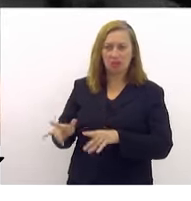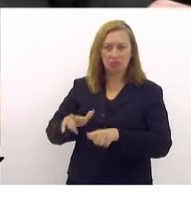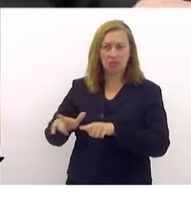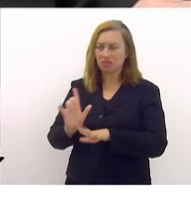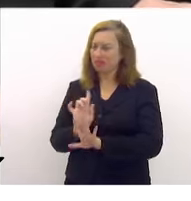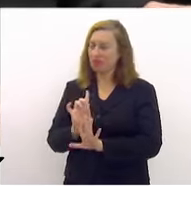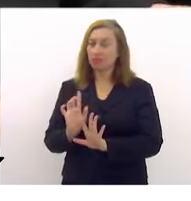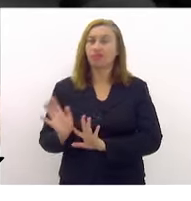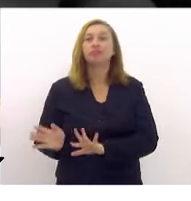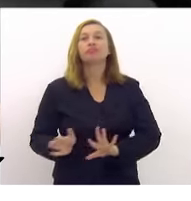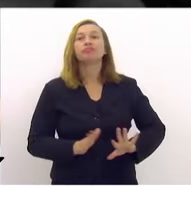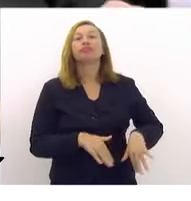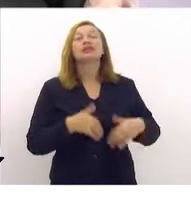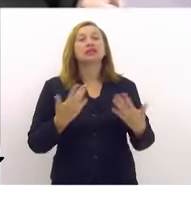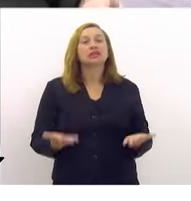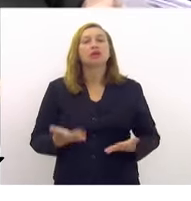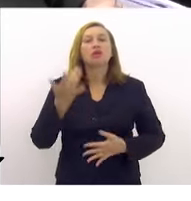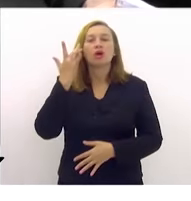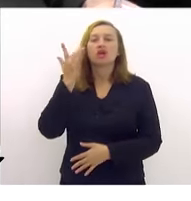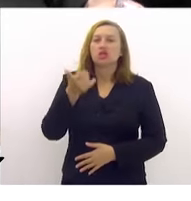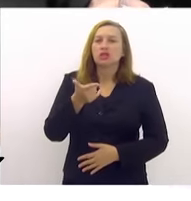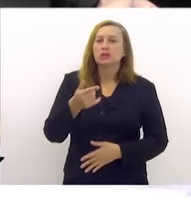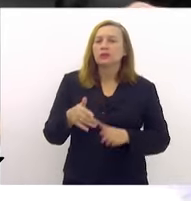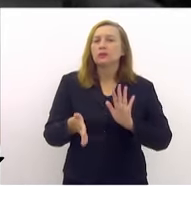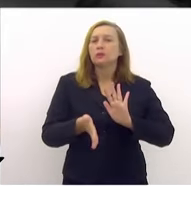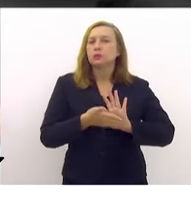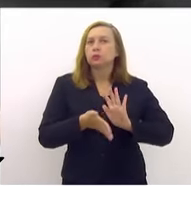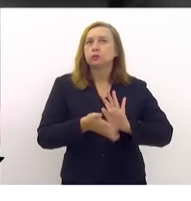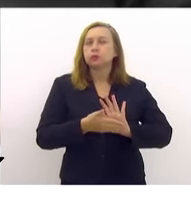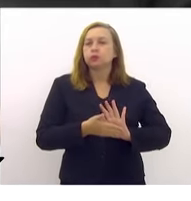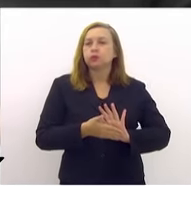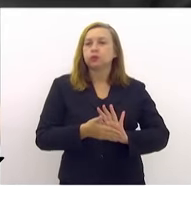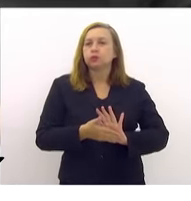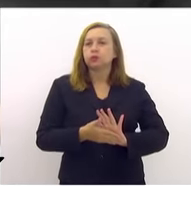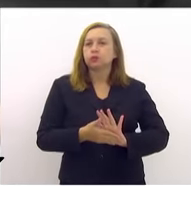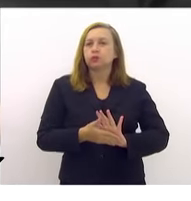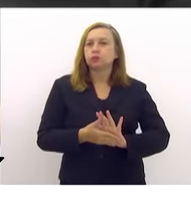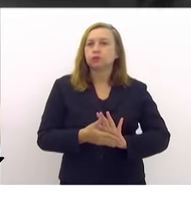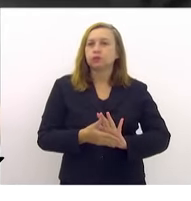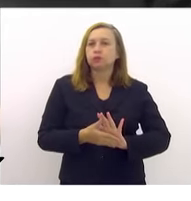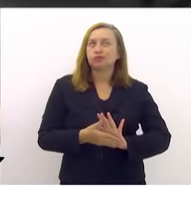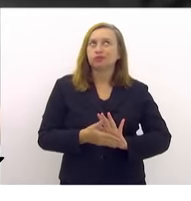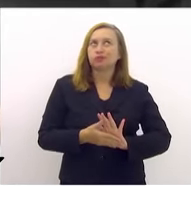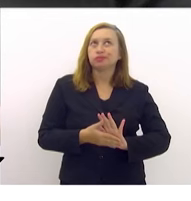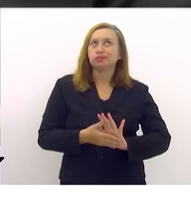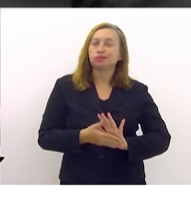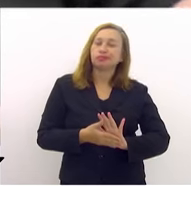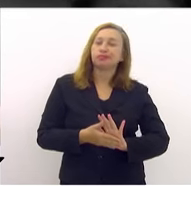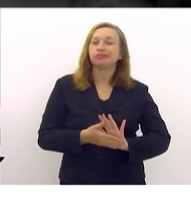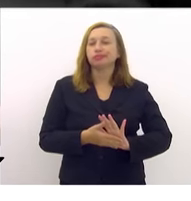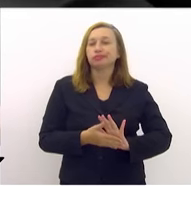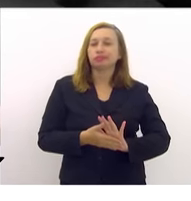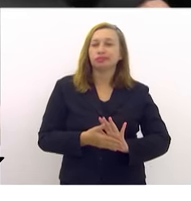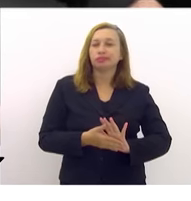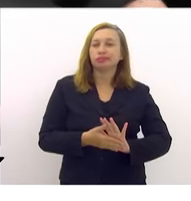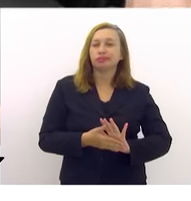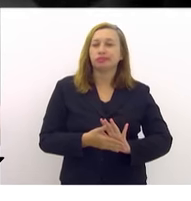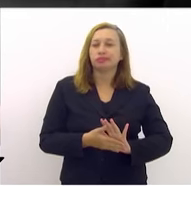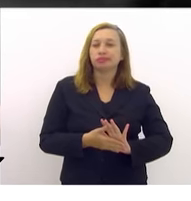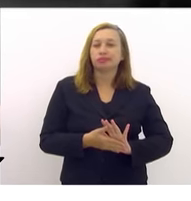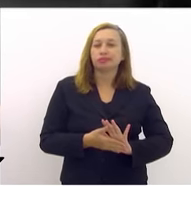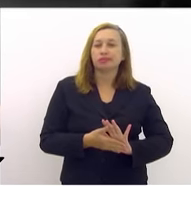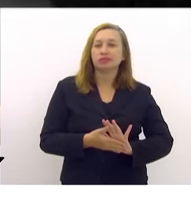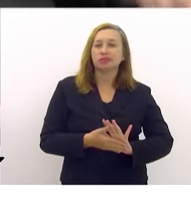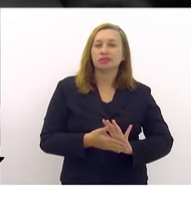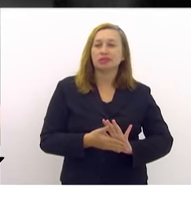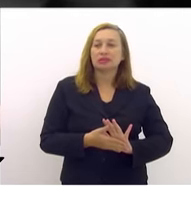Então, eu achei que a proposta está forte demais para os